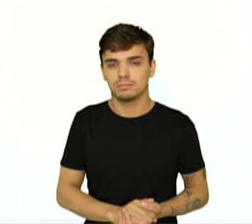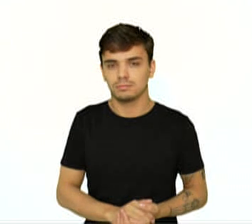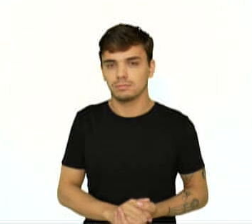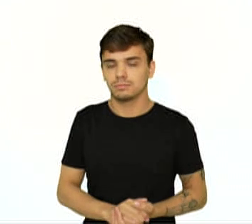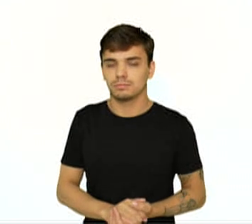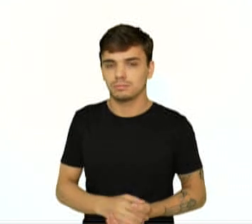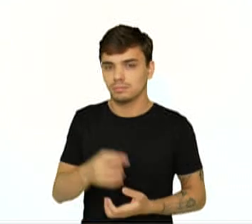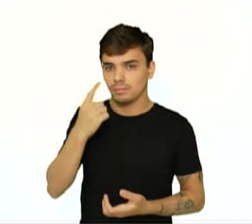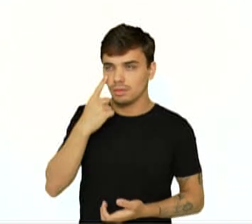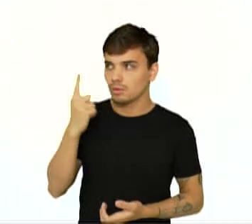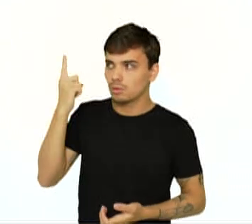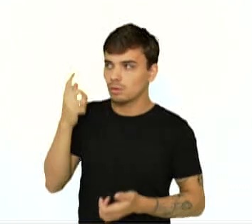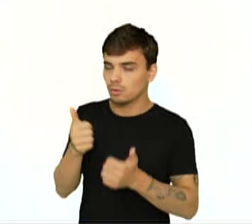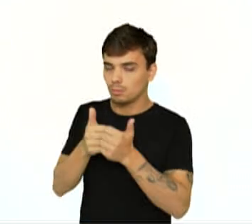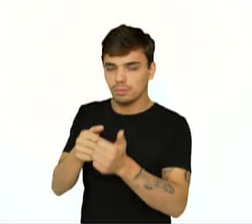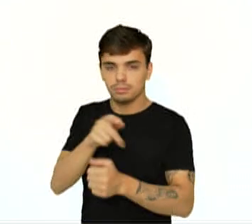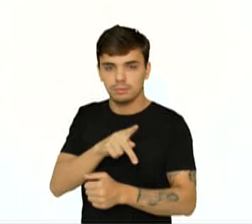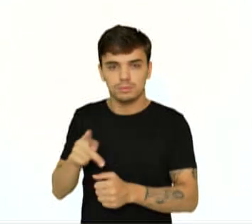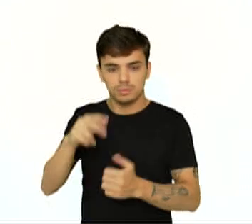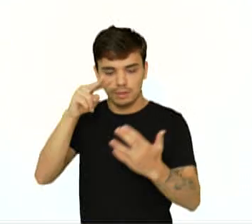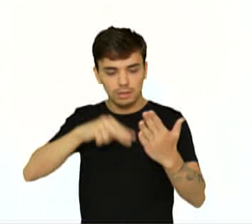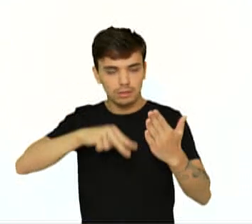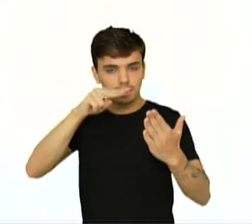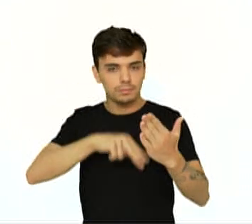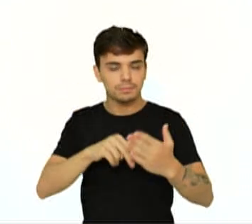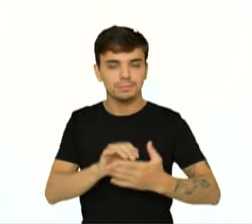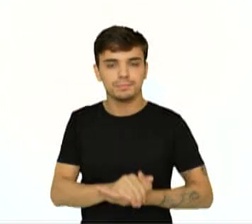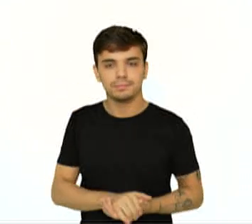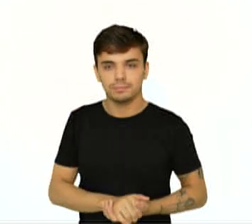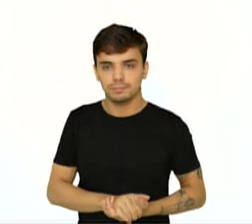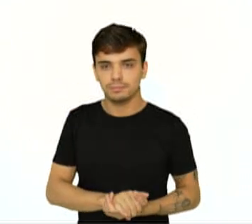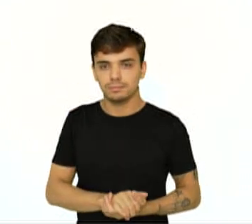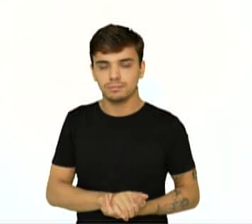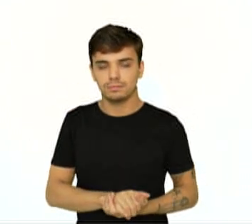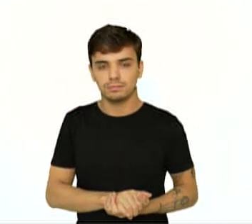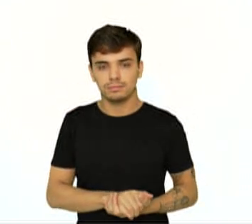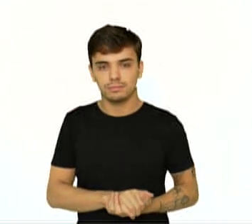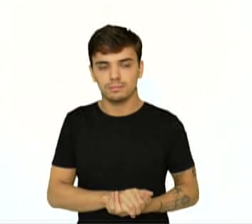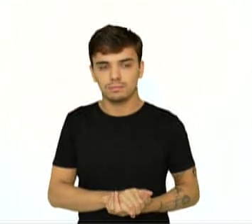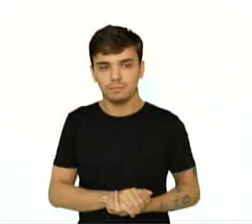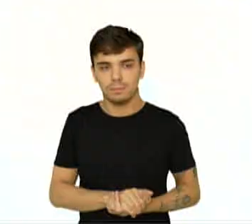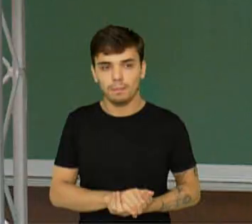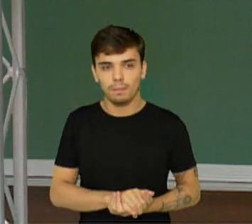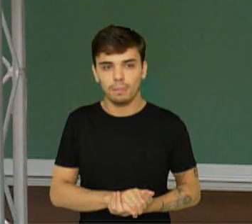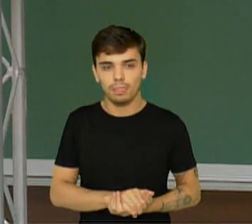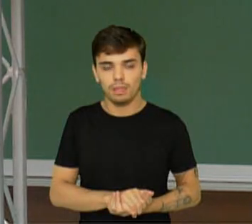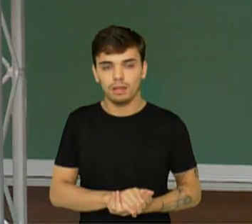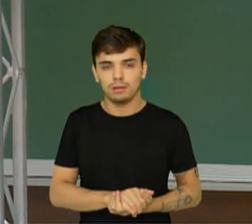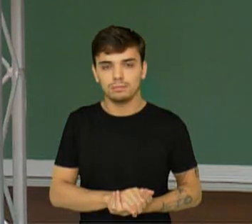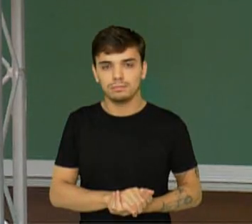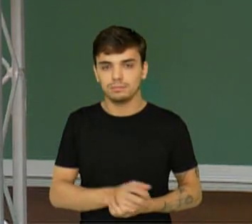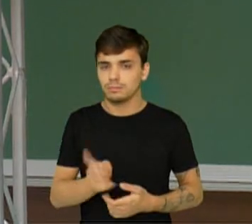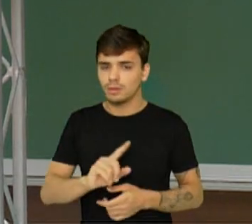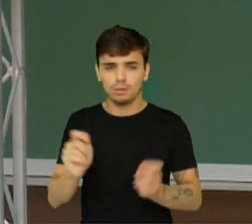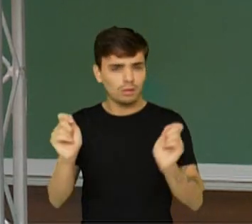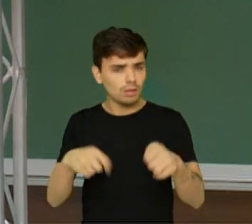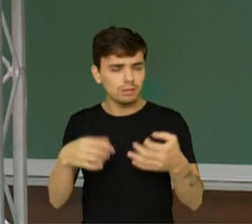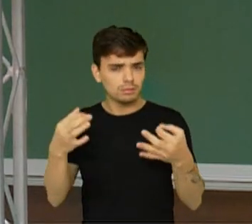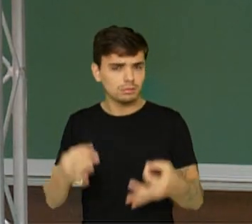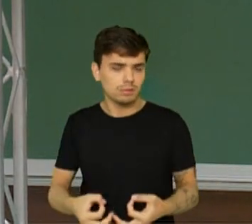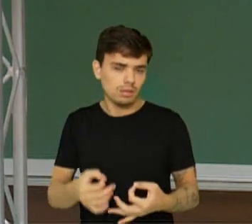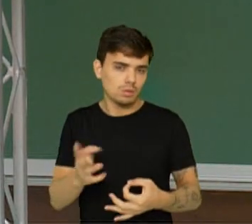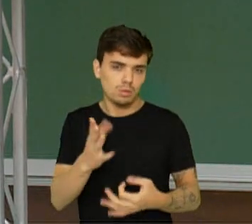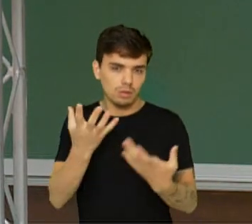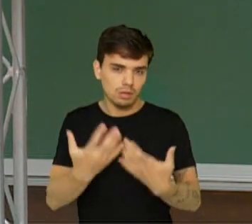Sua mamãe tenta resolver o problema, quer que sua hija coma, pero não sale exitosa, não dá certo, né? Ela não